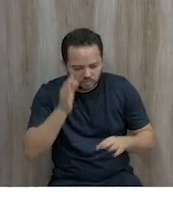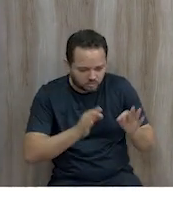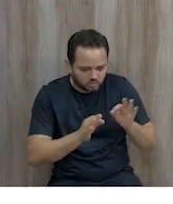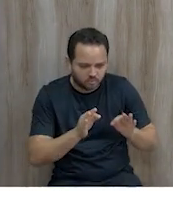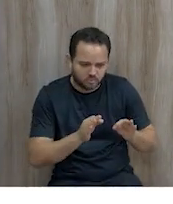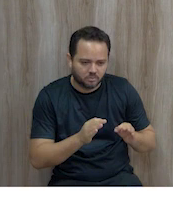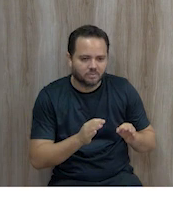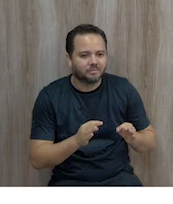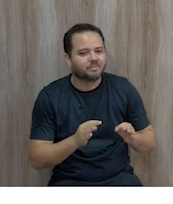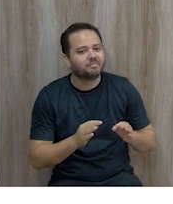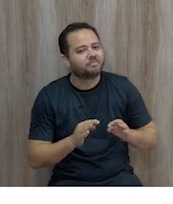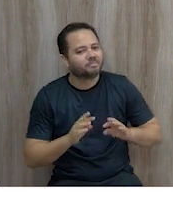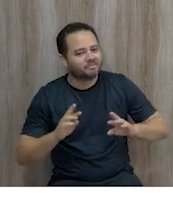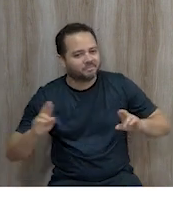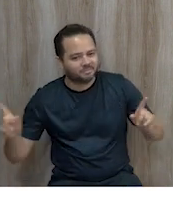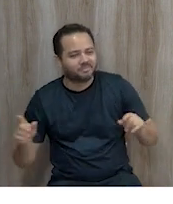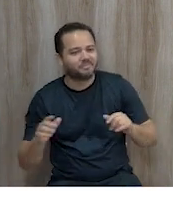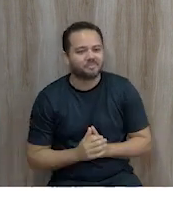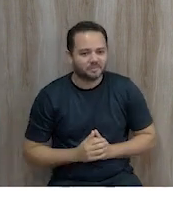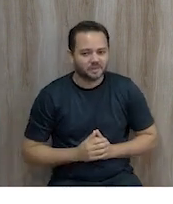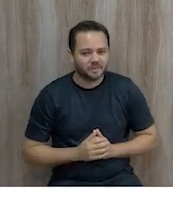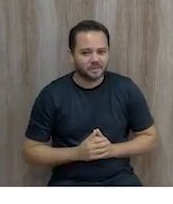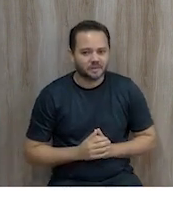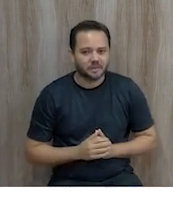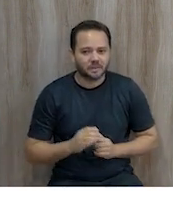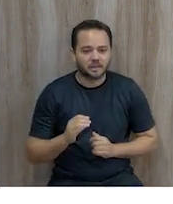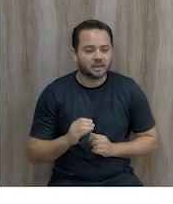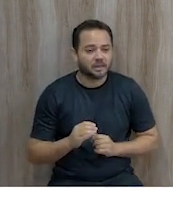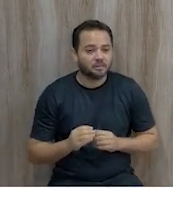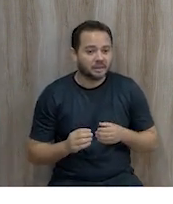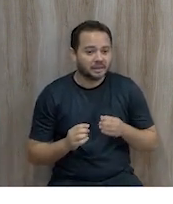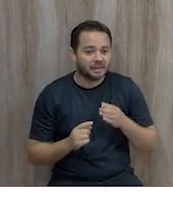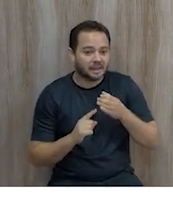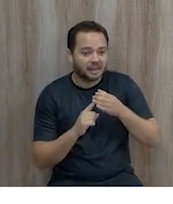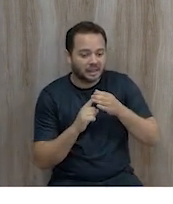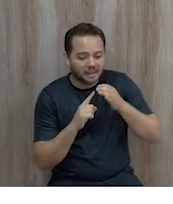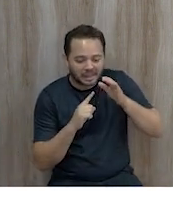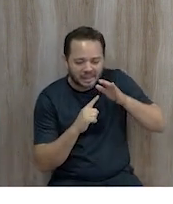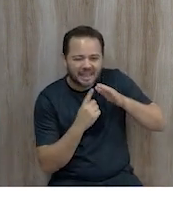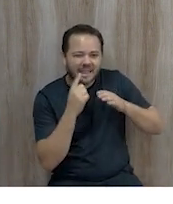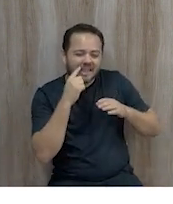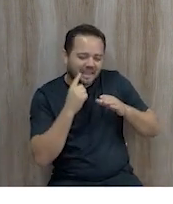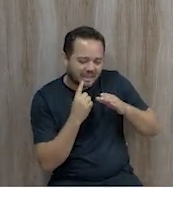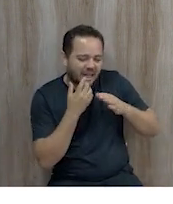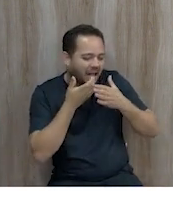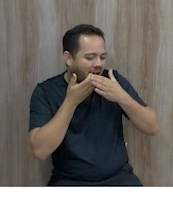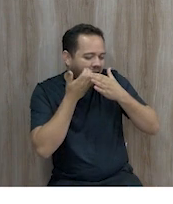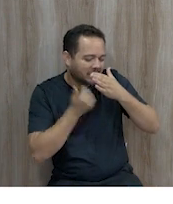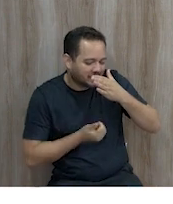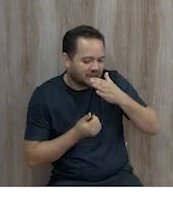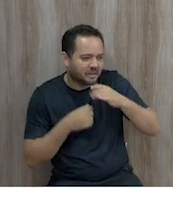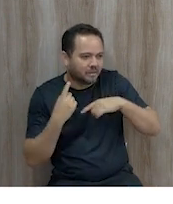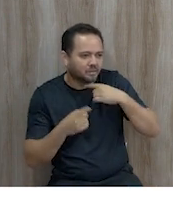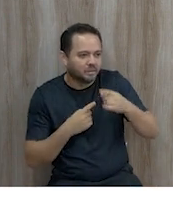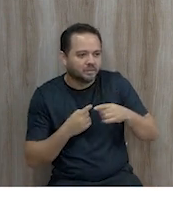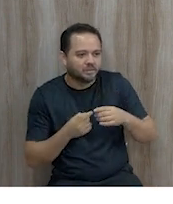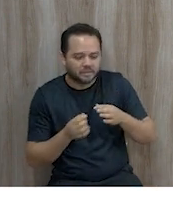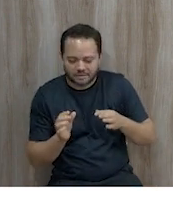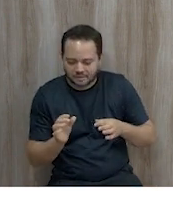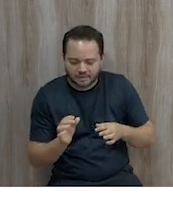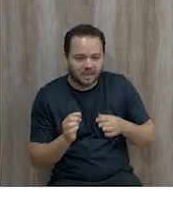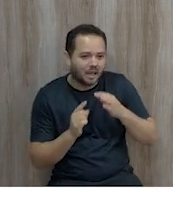isso entra muito também em relação à implantodontia. Hoje a gente sabe que se a gente extrai um dente e não maneja